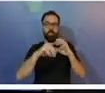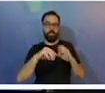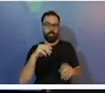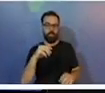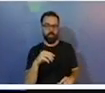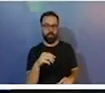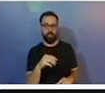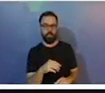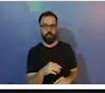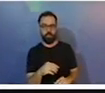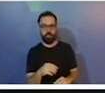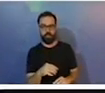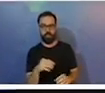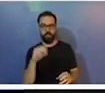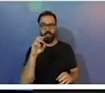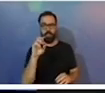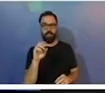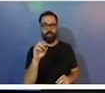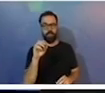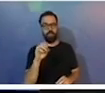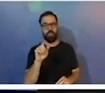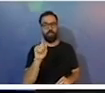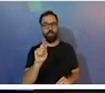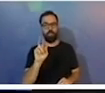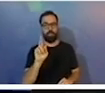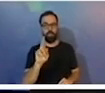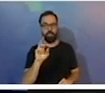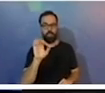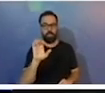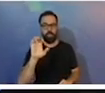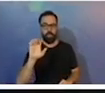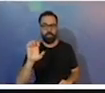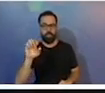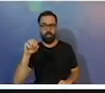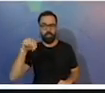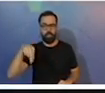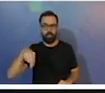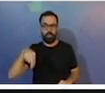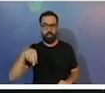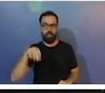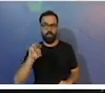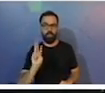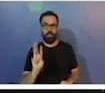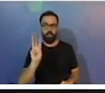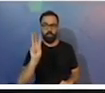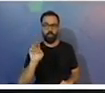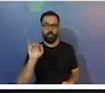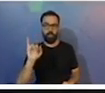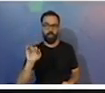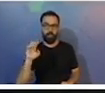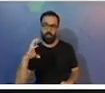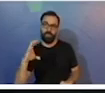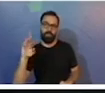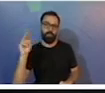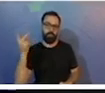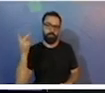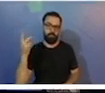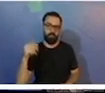está dividida em hemisfério oriental, a leste, e ocidental, a